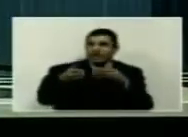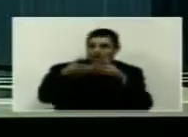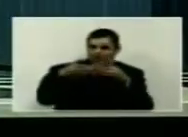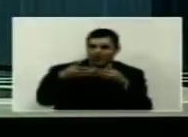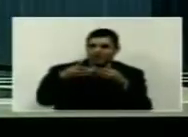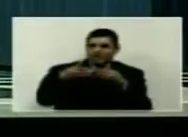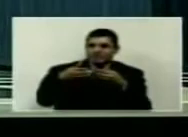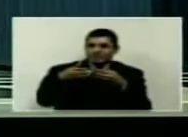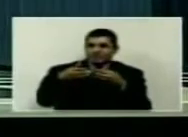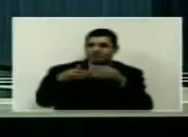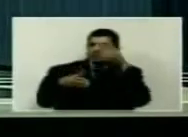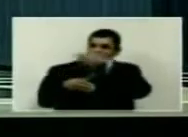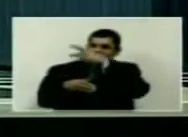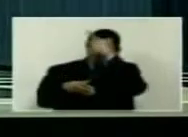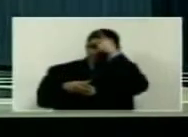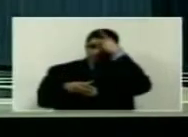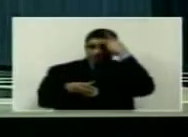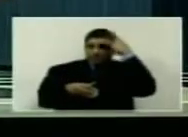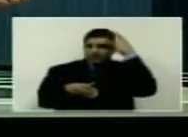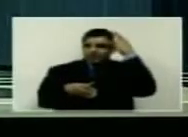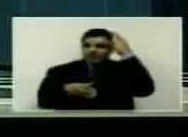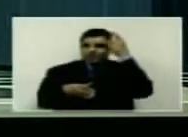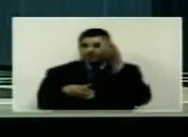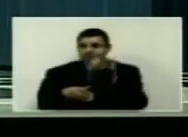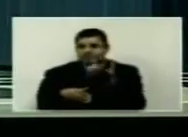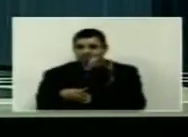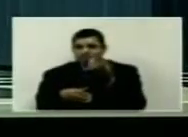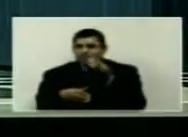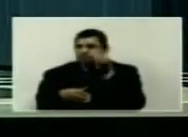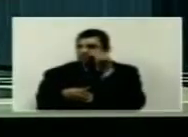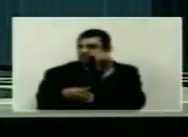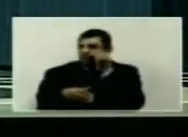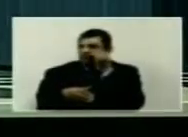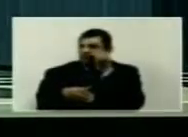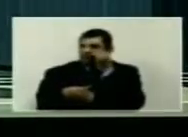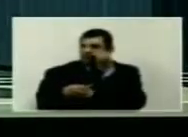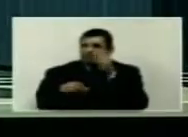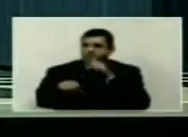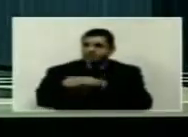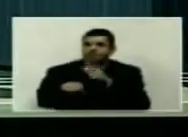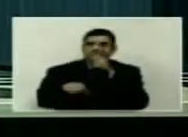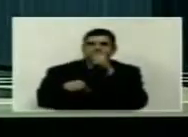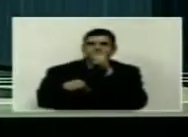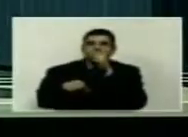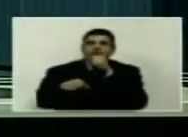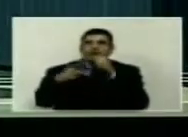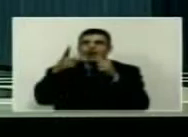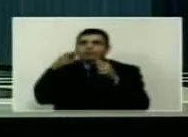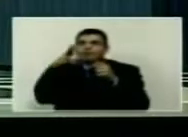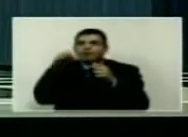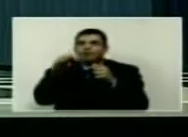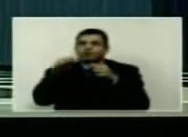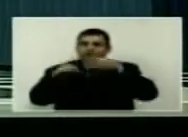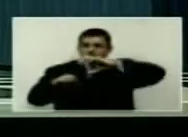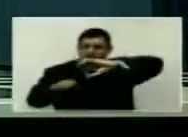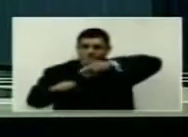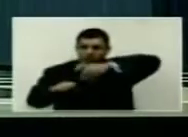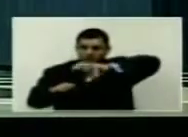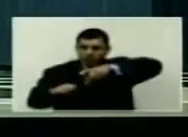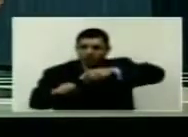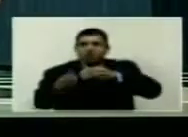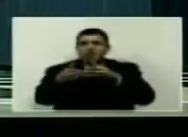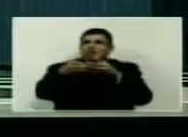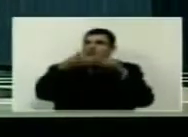um desses cidadãos ou cidadã que viu jorrar um pingo de água do Proama na sua torneira,